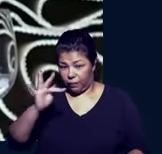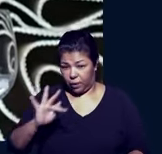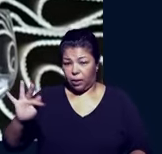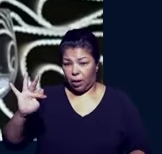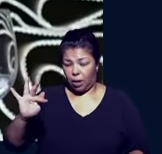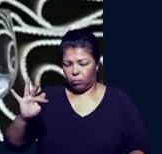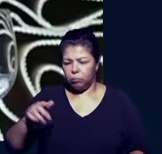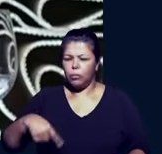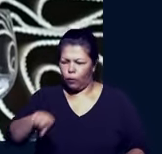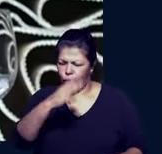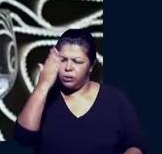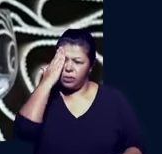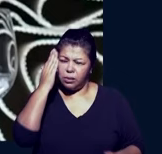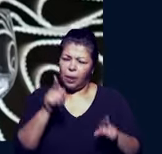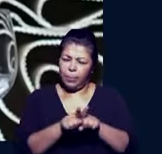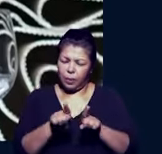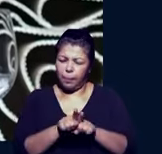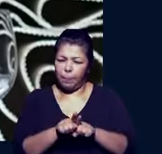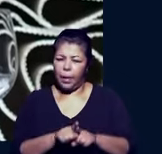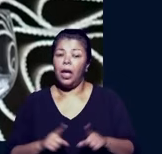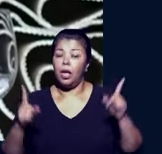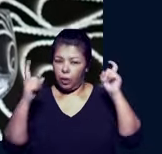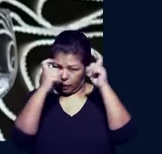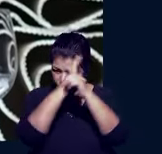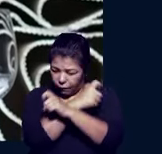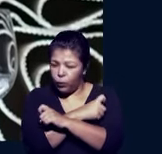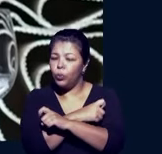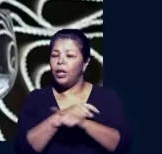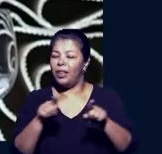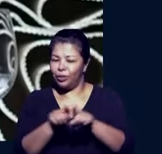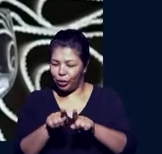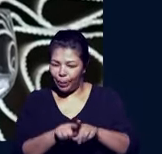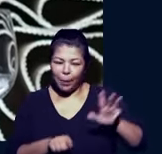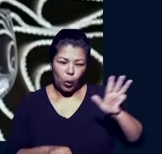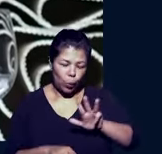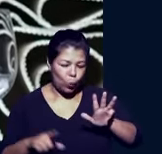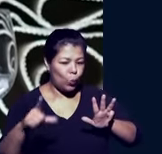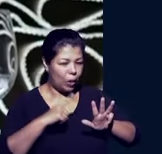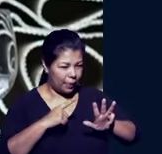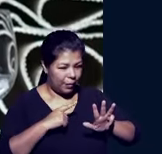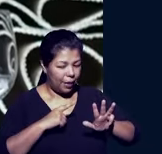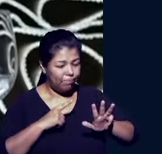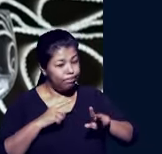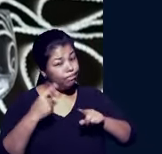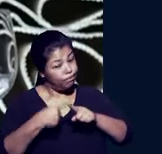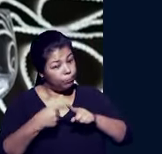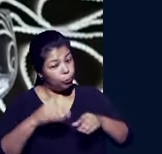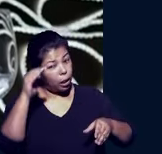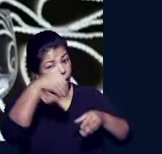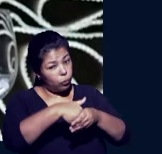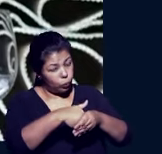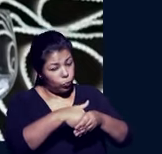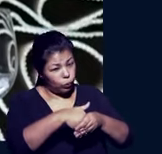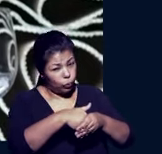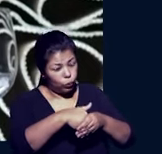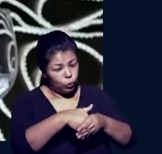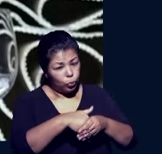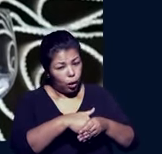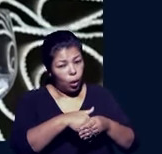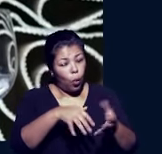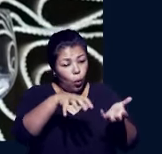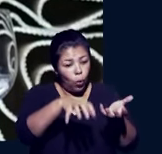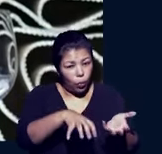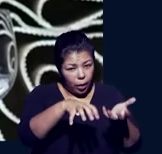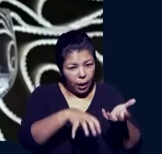presidente Lula tem neste mandato é um congresso conservador e ele ter sido eleito com um congresso conservador e as